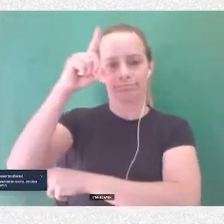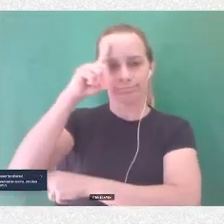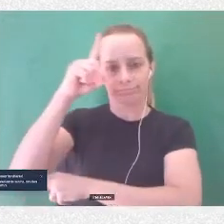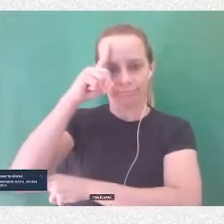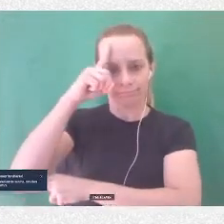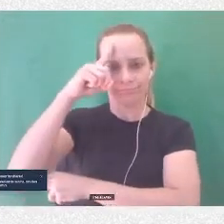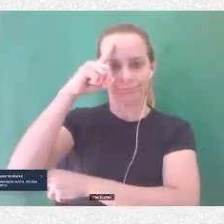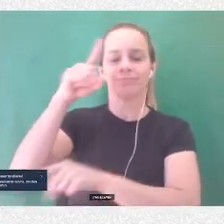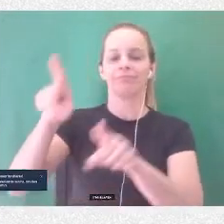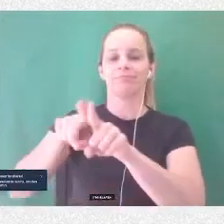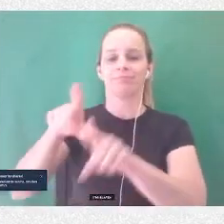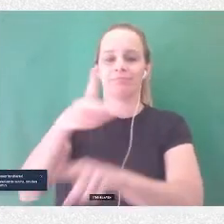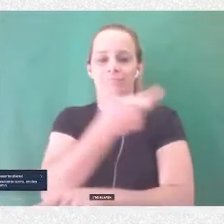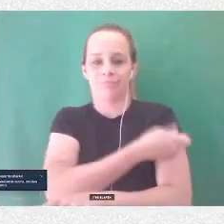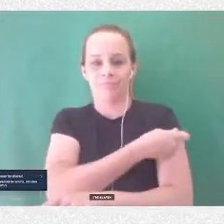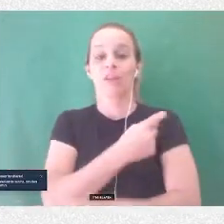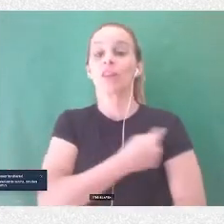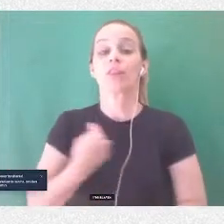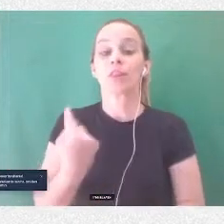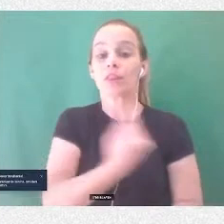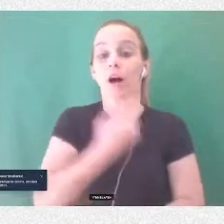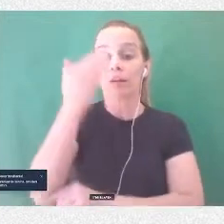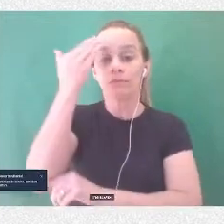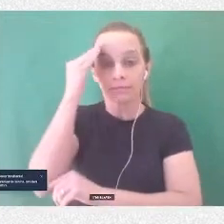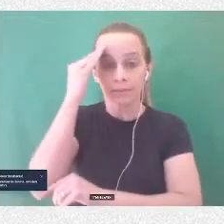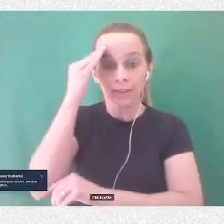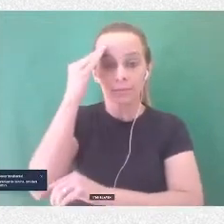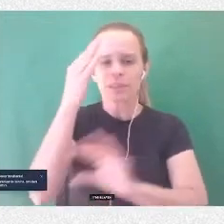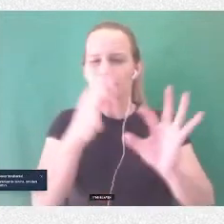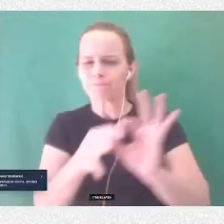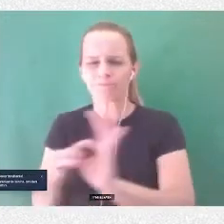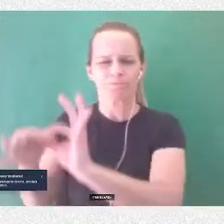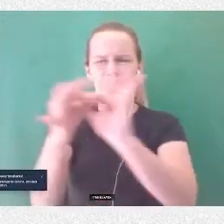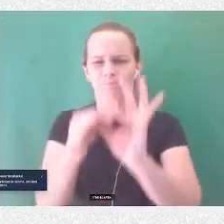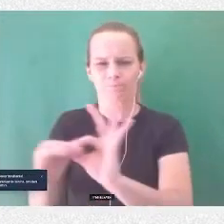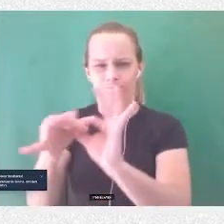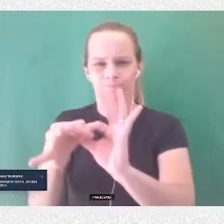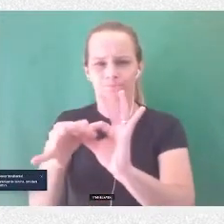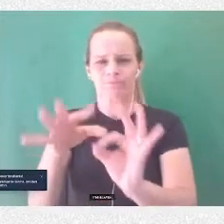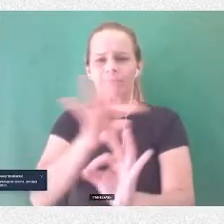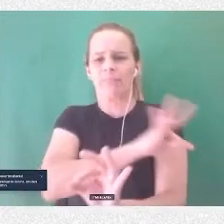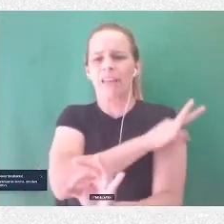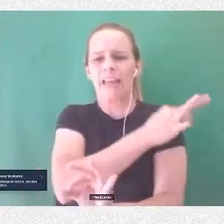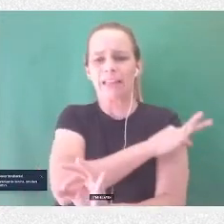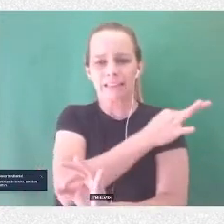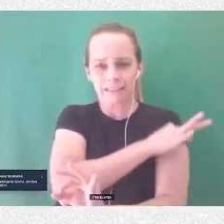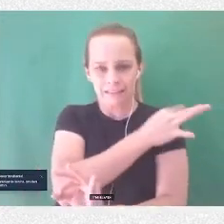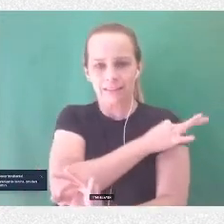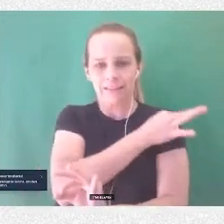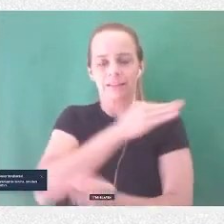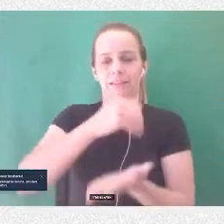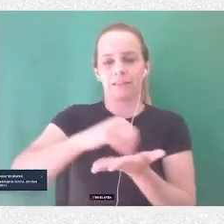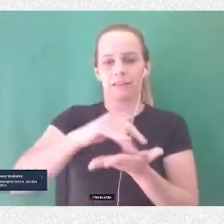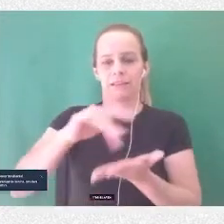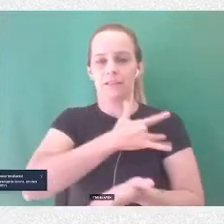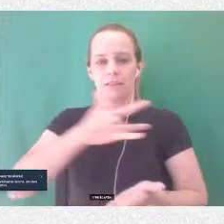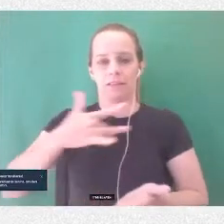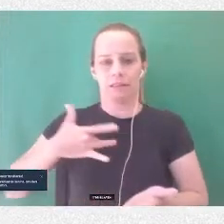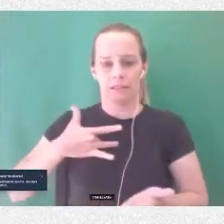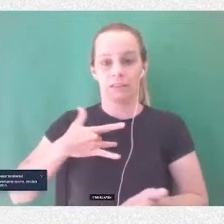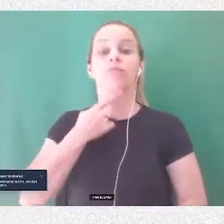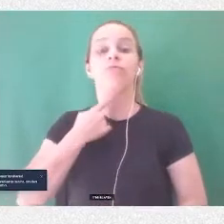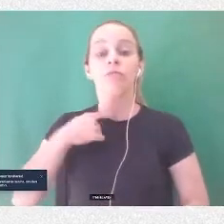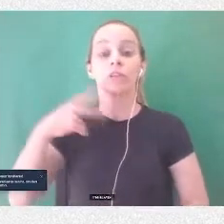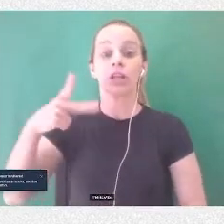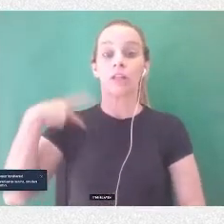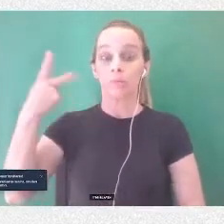rotinas. E nós entendemos que a união entre essa tecnicidade da Secretaria Municipal de Saúde e a vontade política que